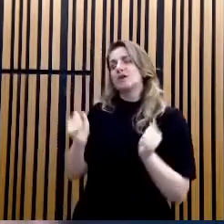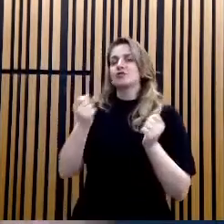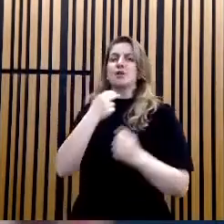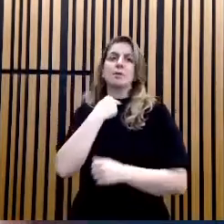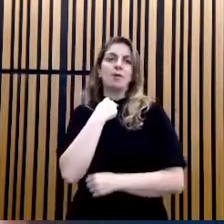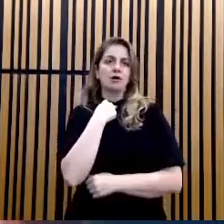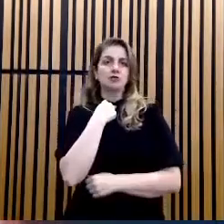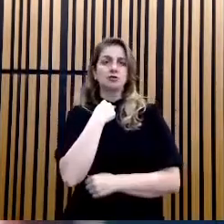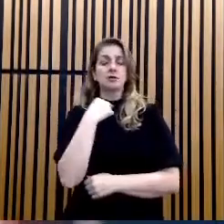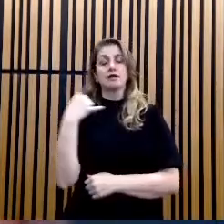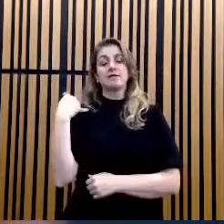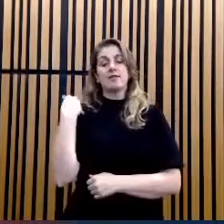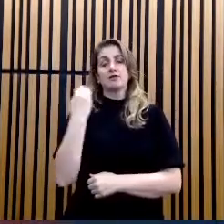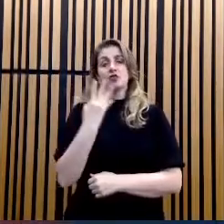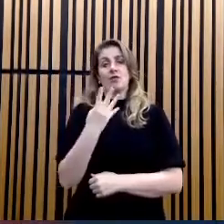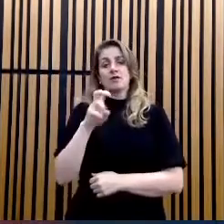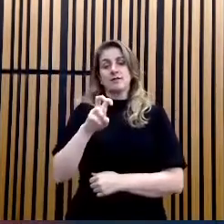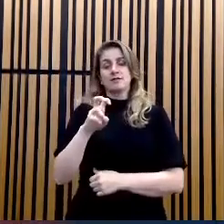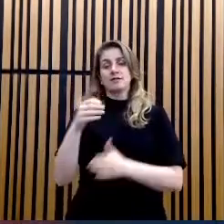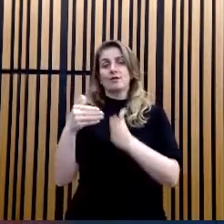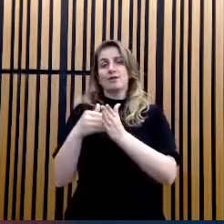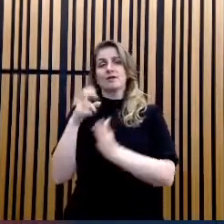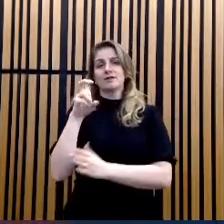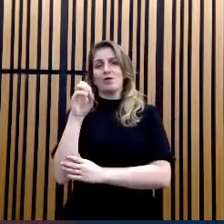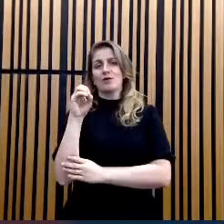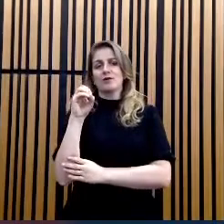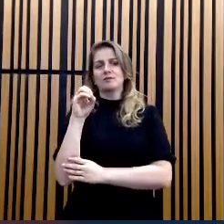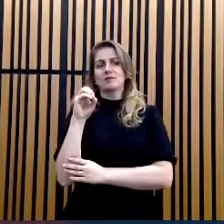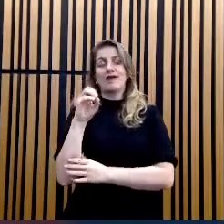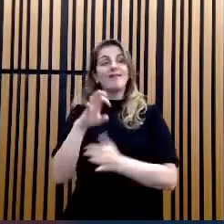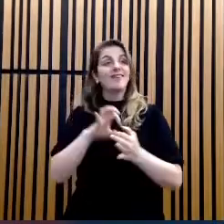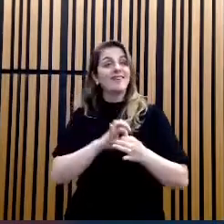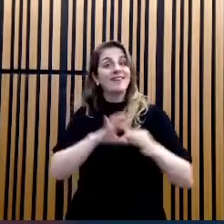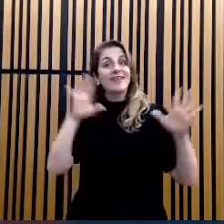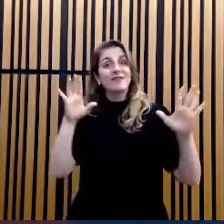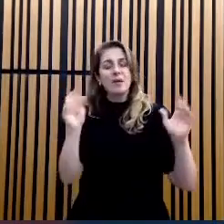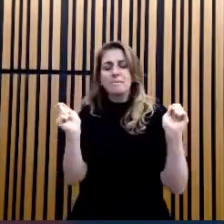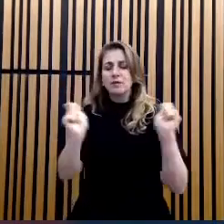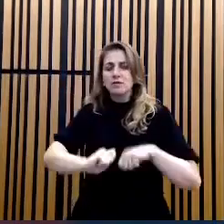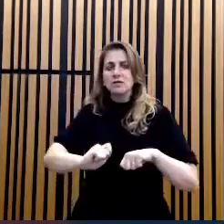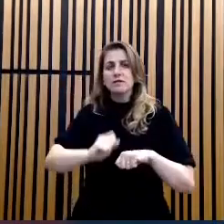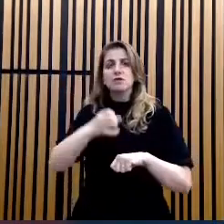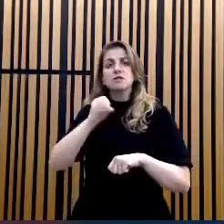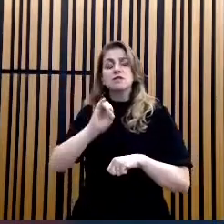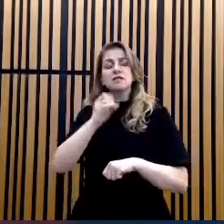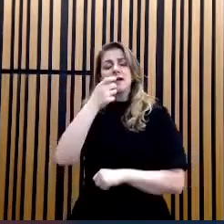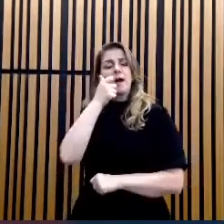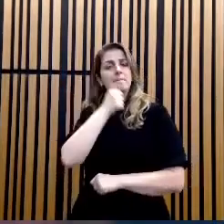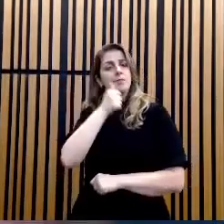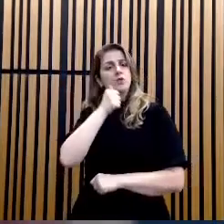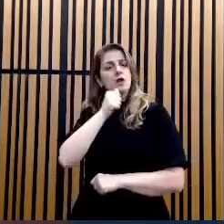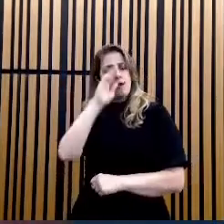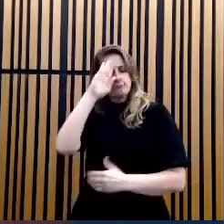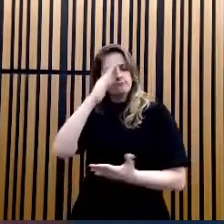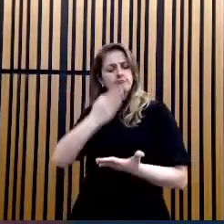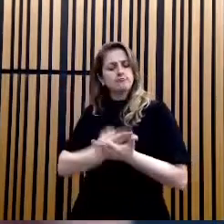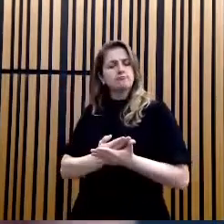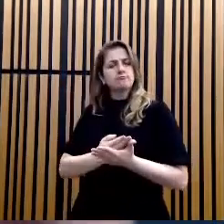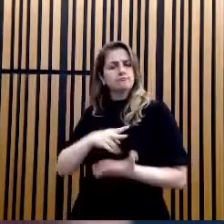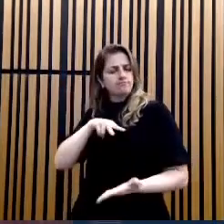para uma mulher de 45, 50 anos. Tudo é possível, desde que a mulher se baste e que ela carregue